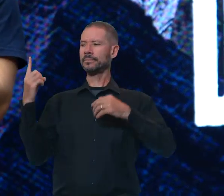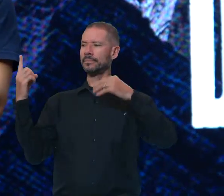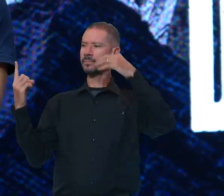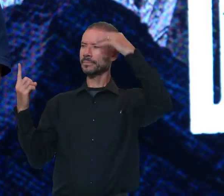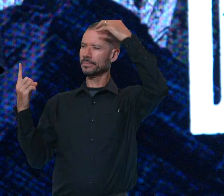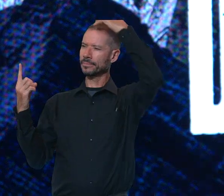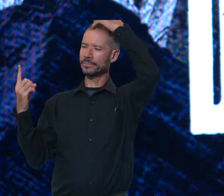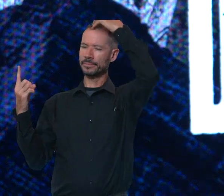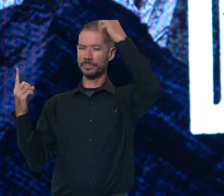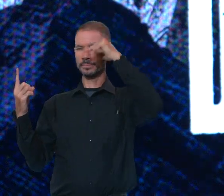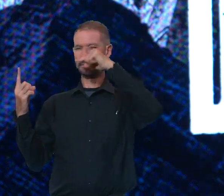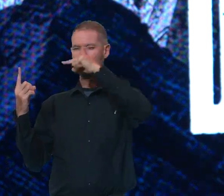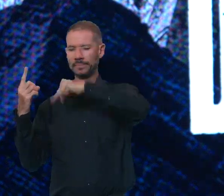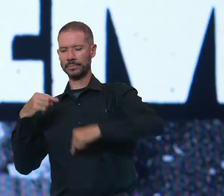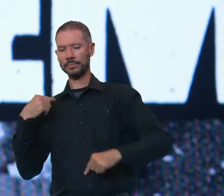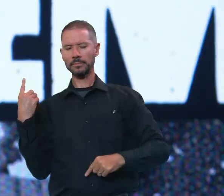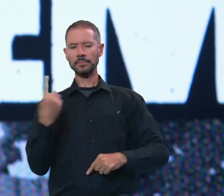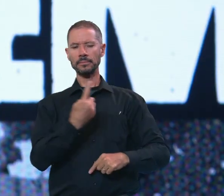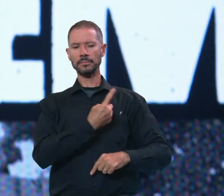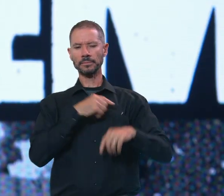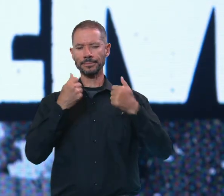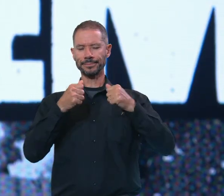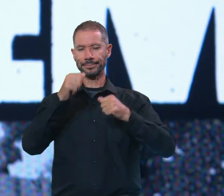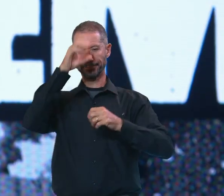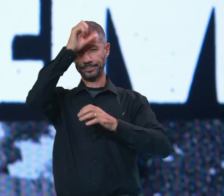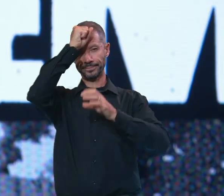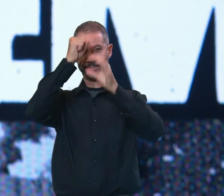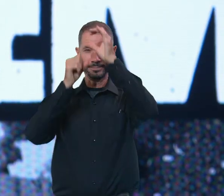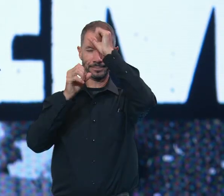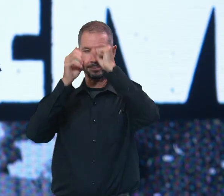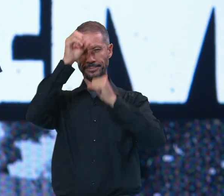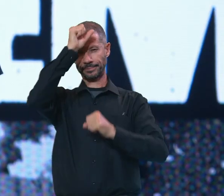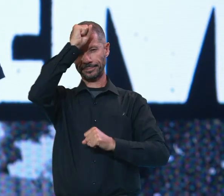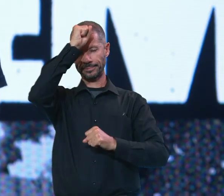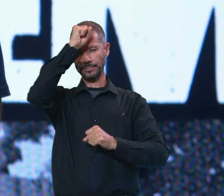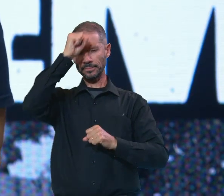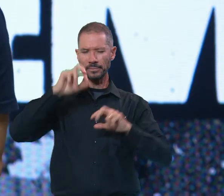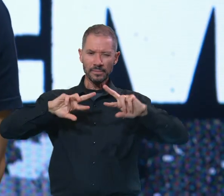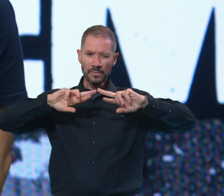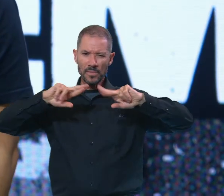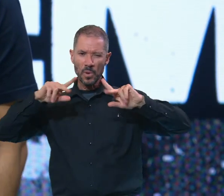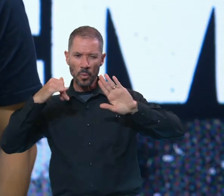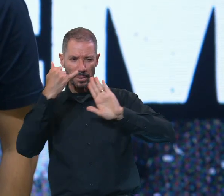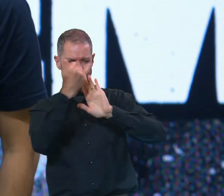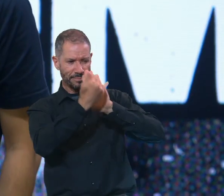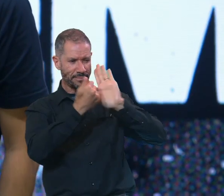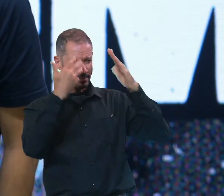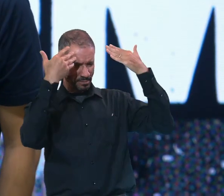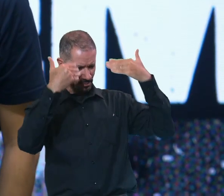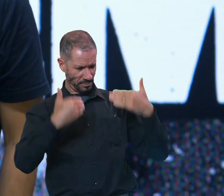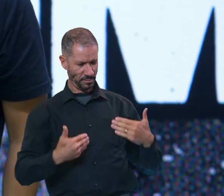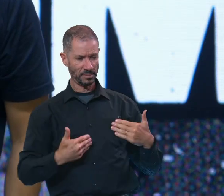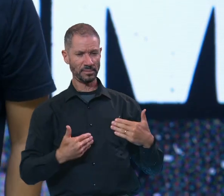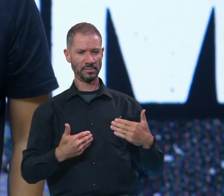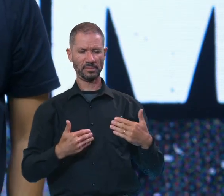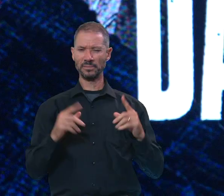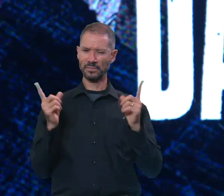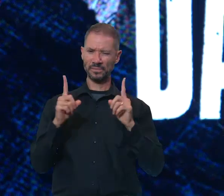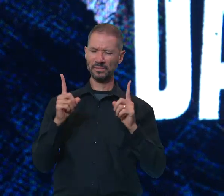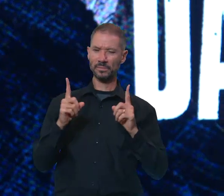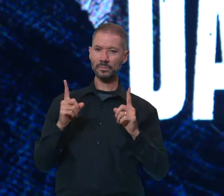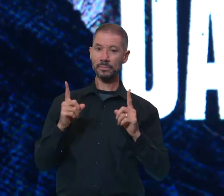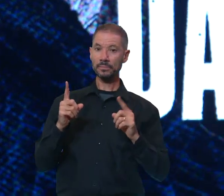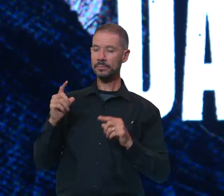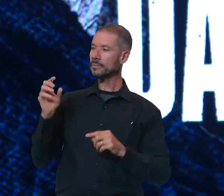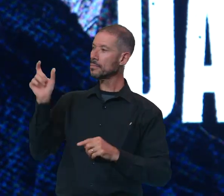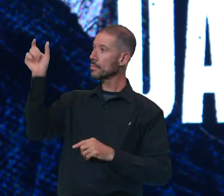feito, que nós precisamos aprender, não é a tua imagem, é a imagem de